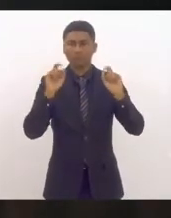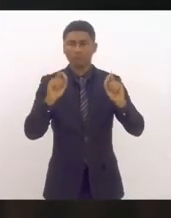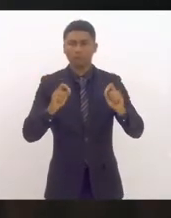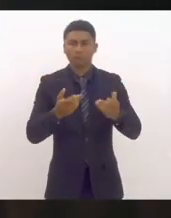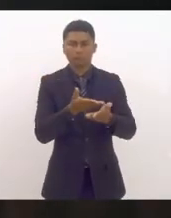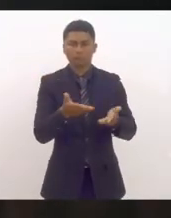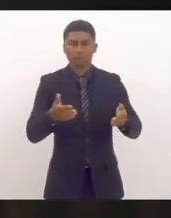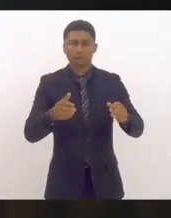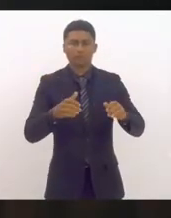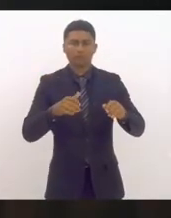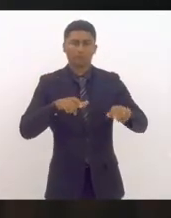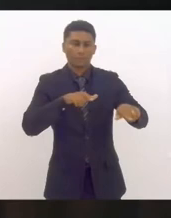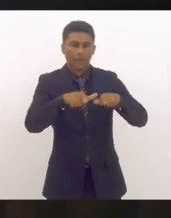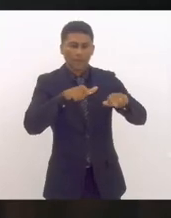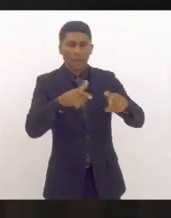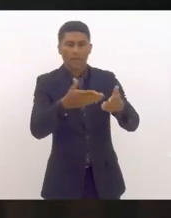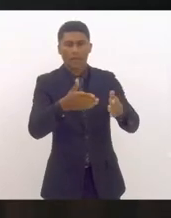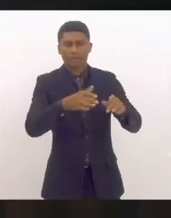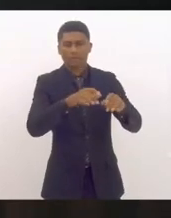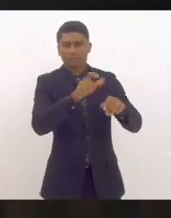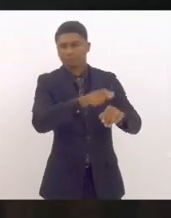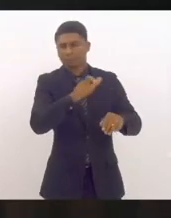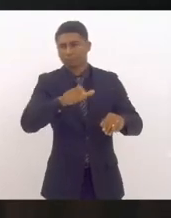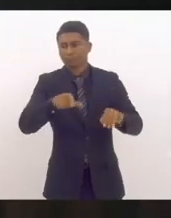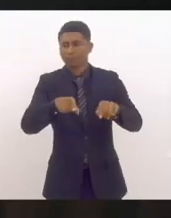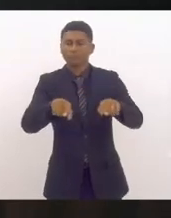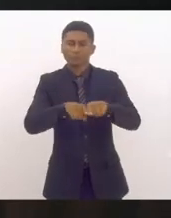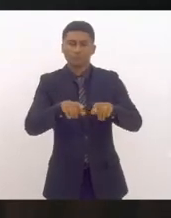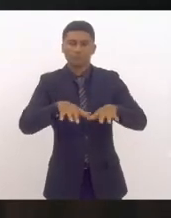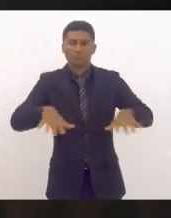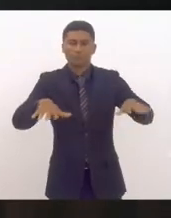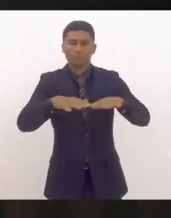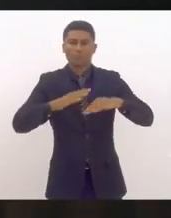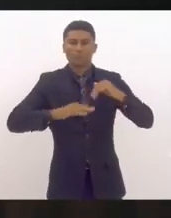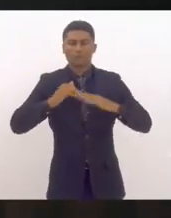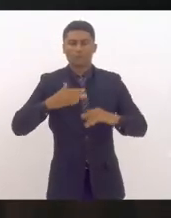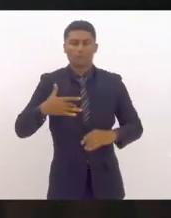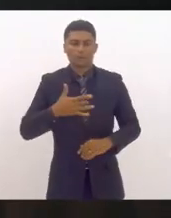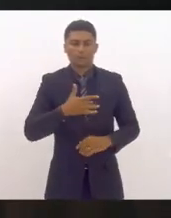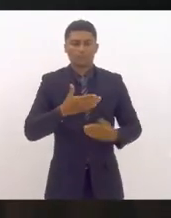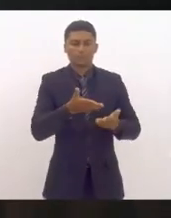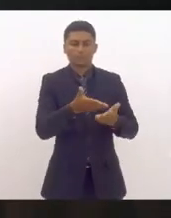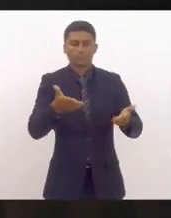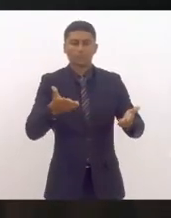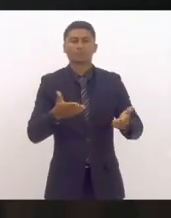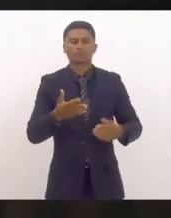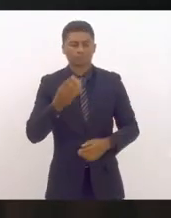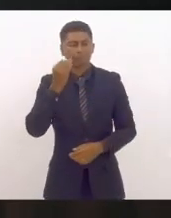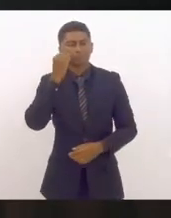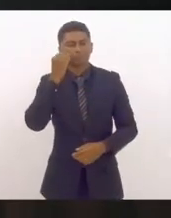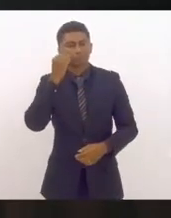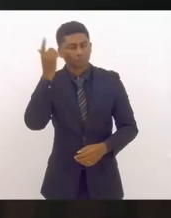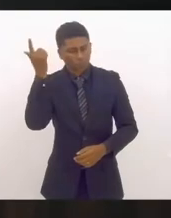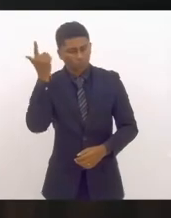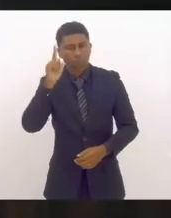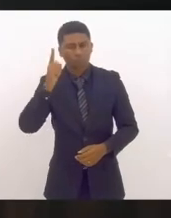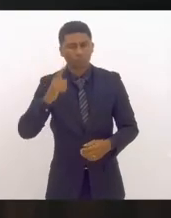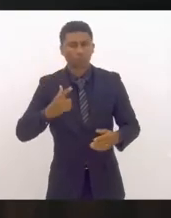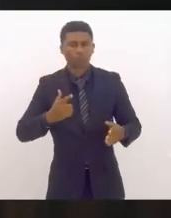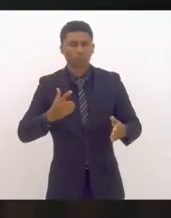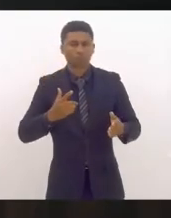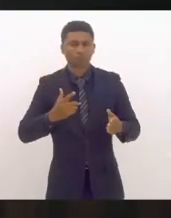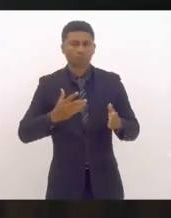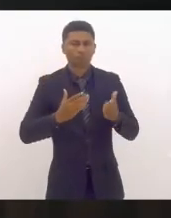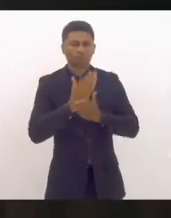dos trabalhadores e trabalhadoras e do conjunto dos profissionais de saúde que concorreram para essa vitória.